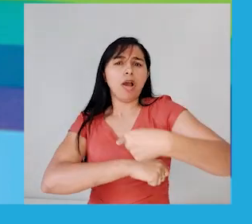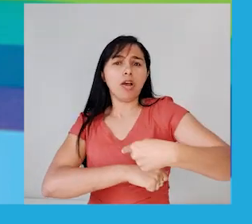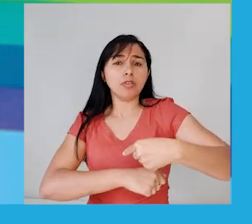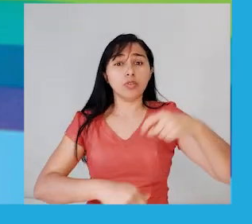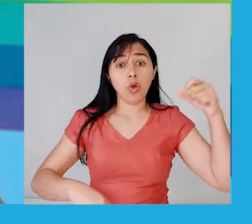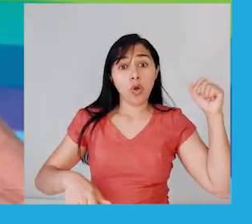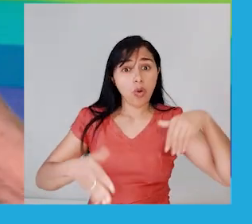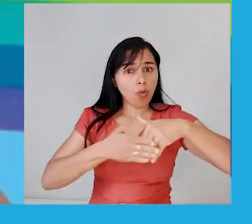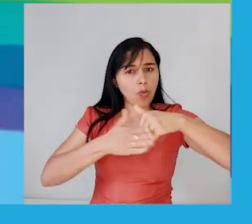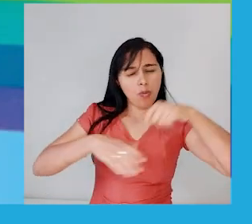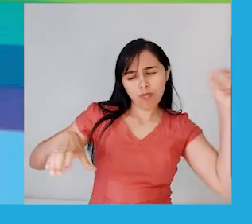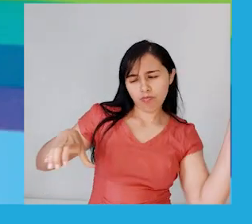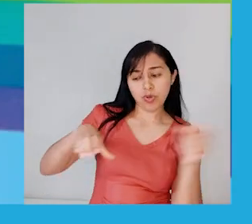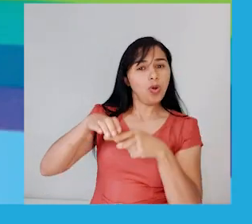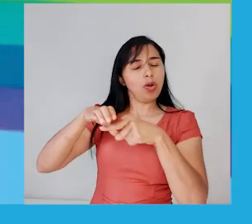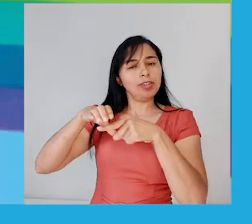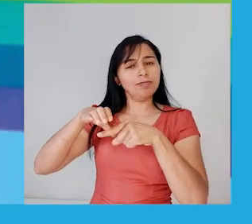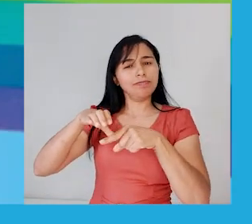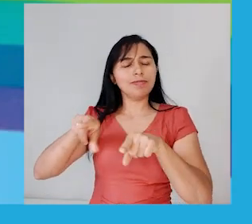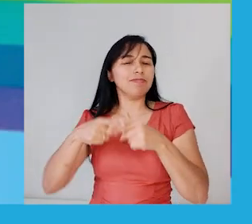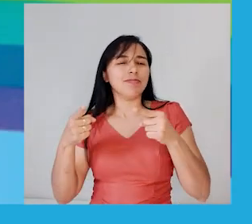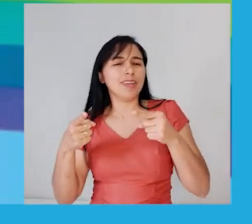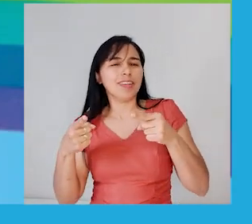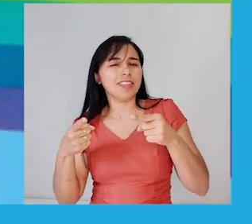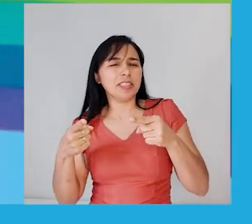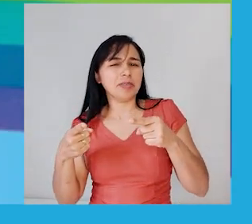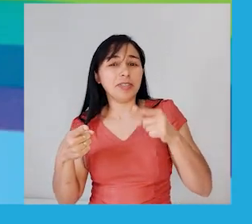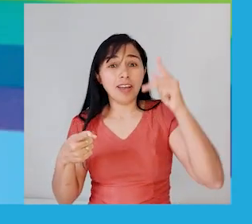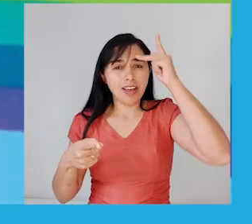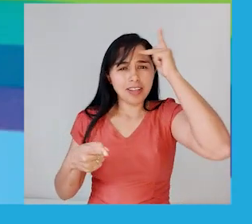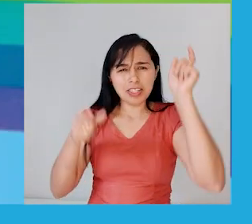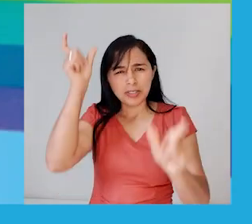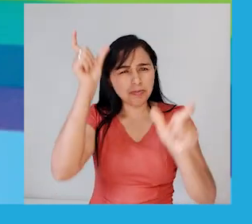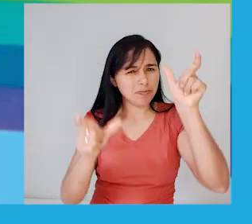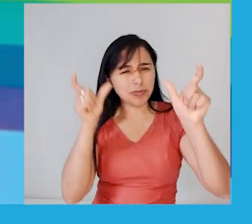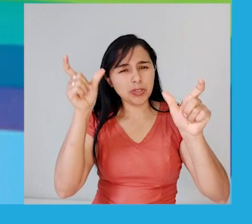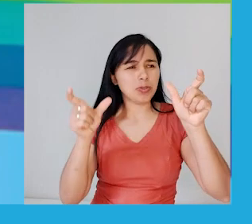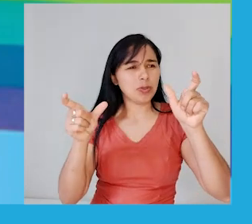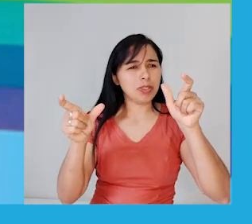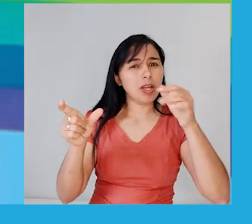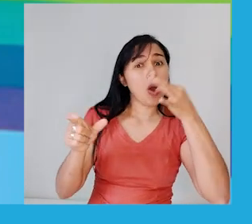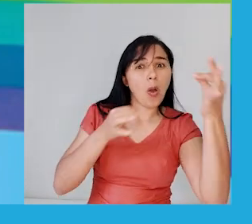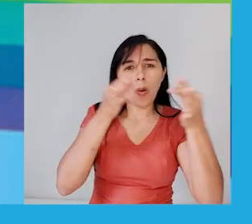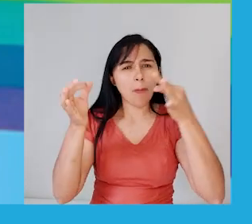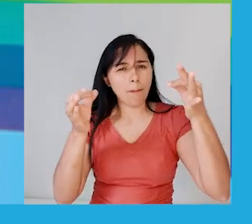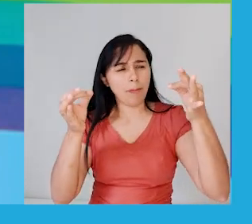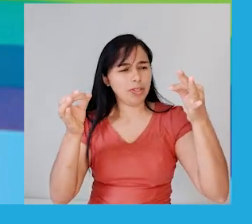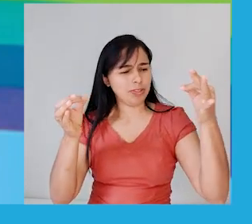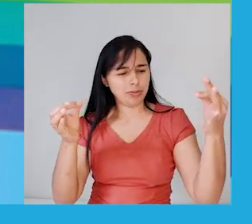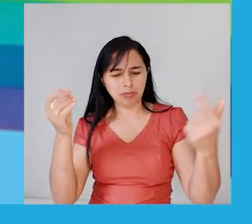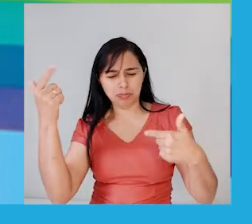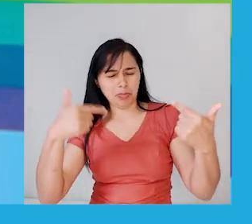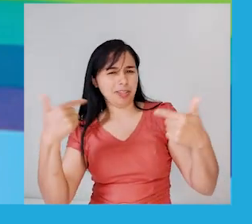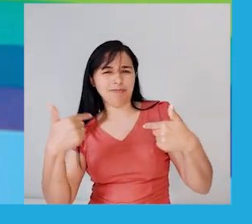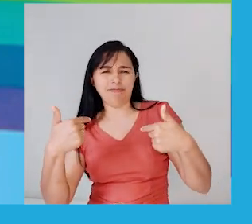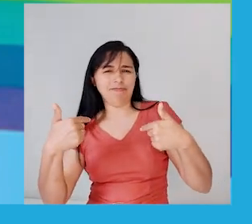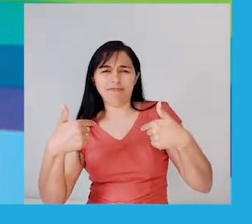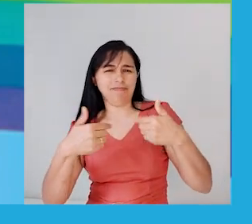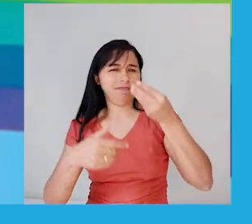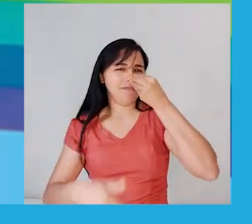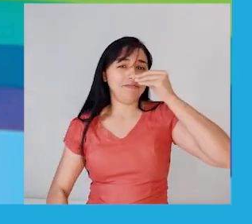goleador. Mas o que importa é o que pensam de mim. Eu sou quem sou, eu sou eu. Sou